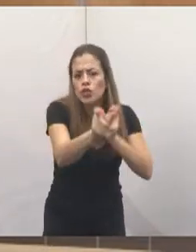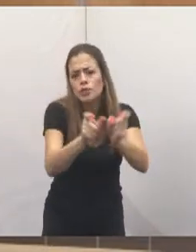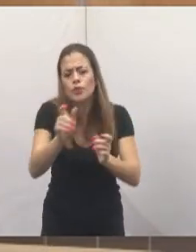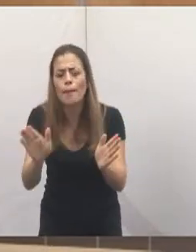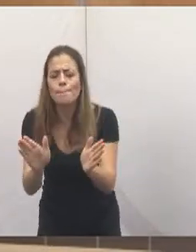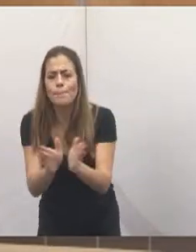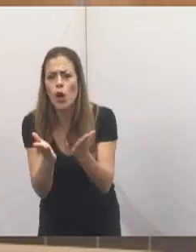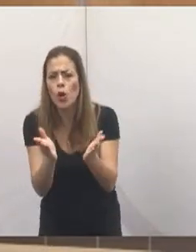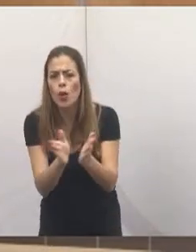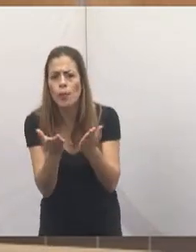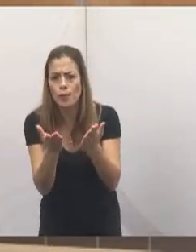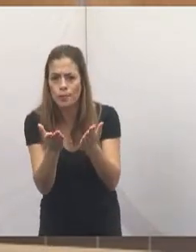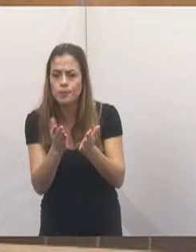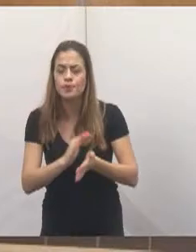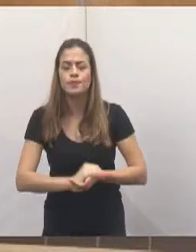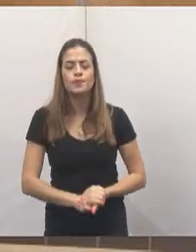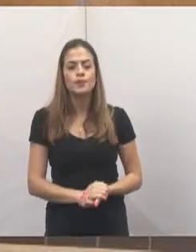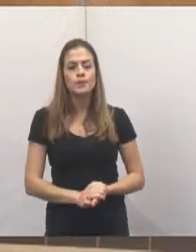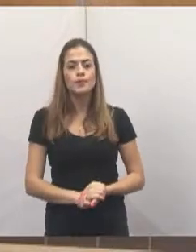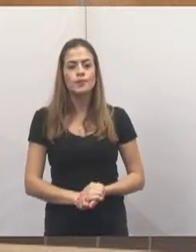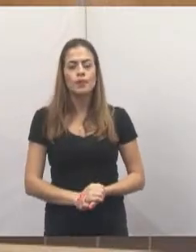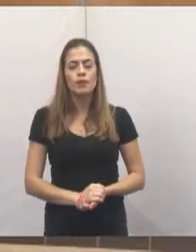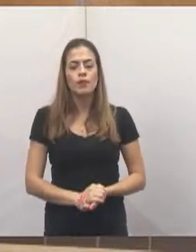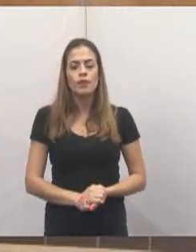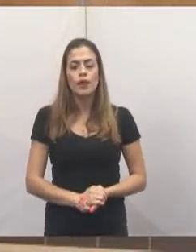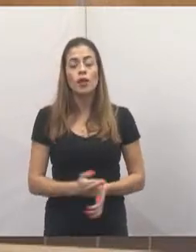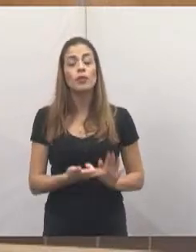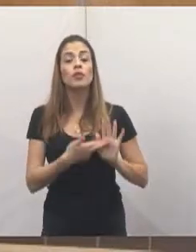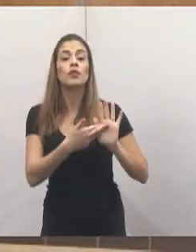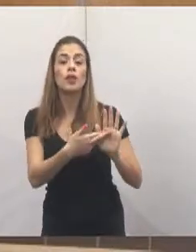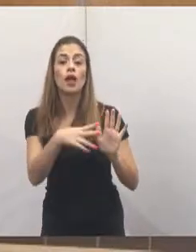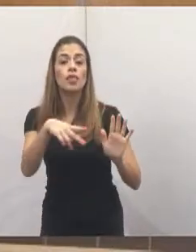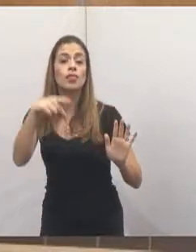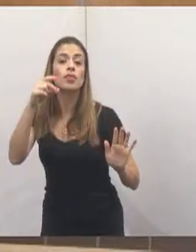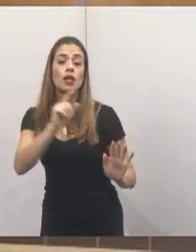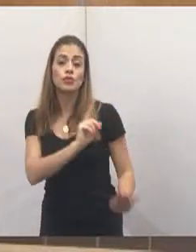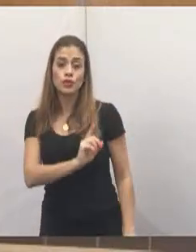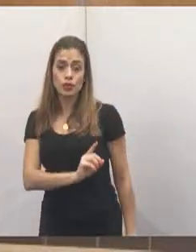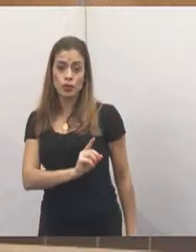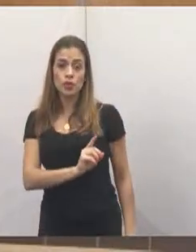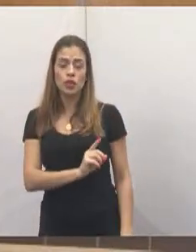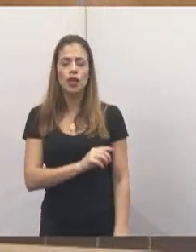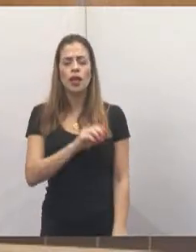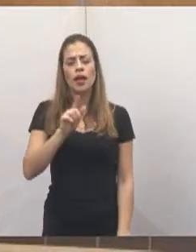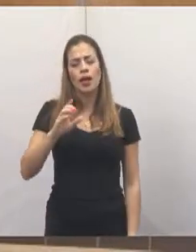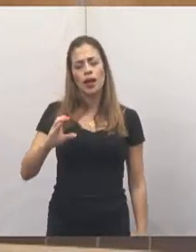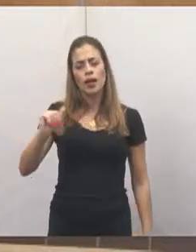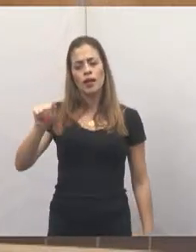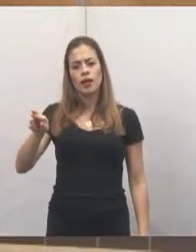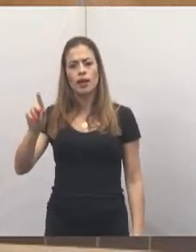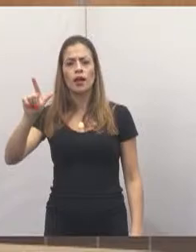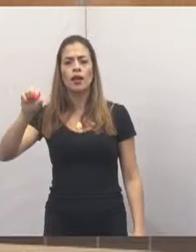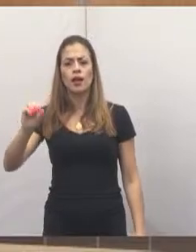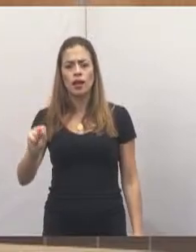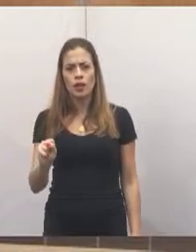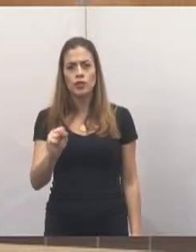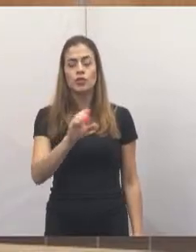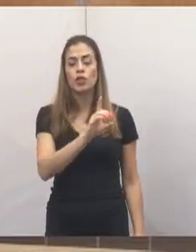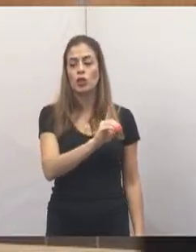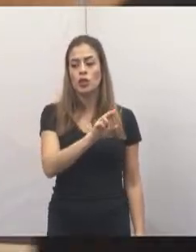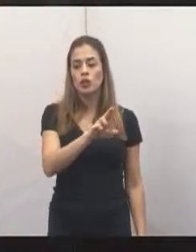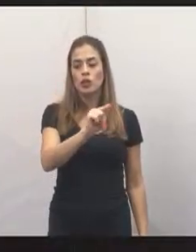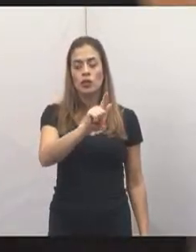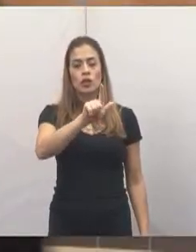da nossa cidade. Em nome da atual diretoria eleita, o Dr. Carlos Guerra, Dr. Douglas Pereira, a doutora Jamília